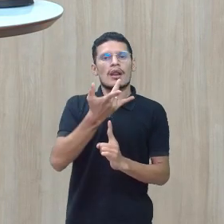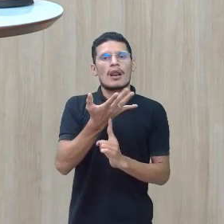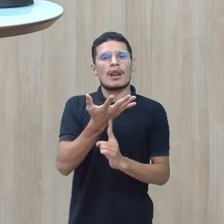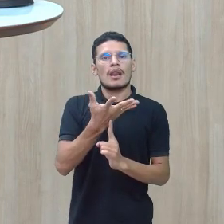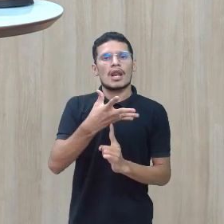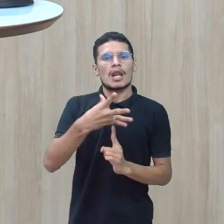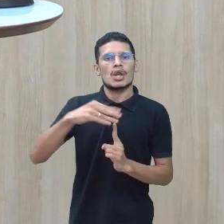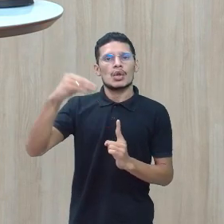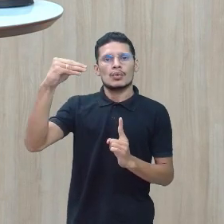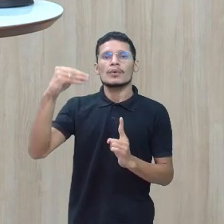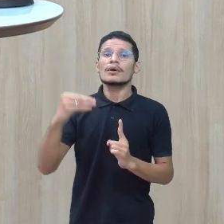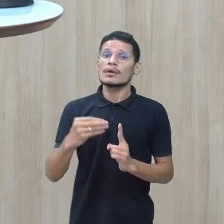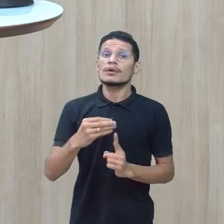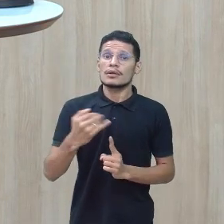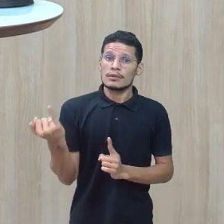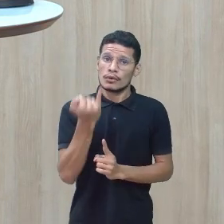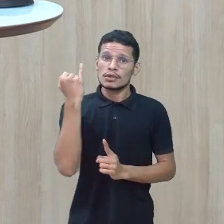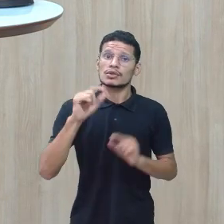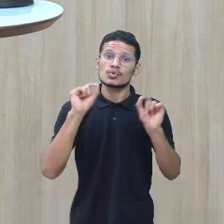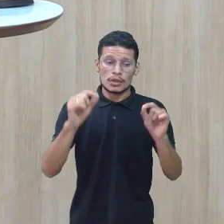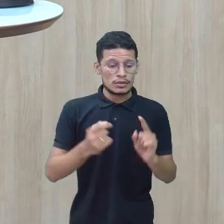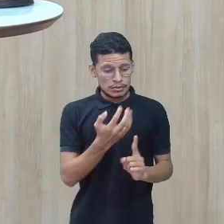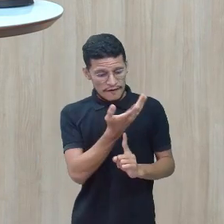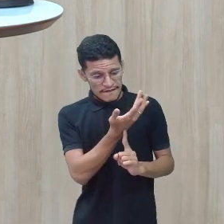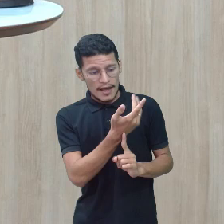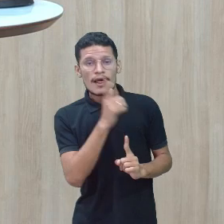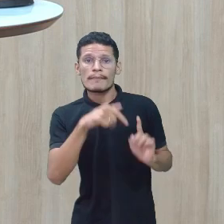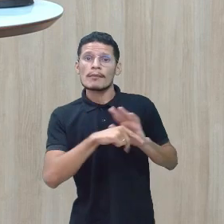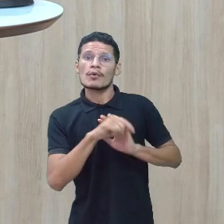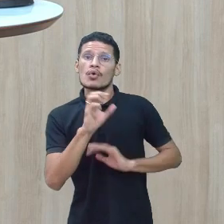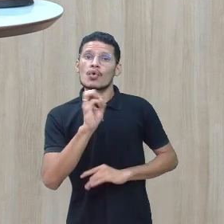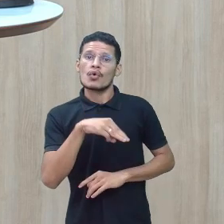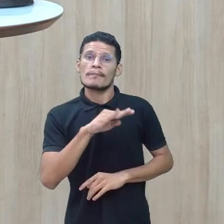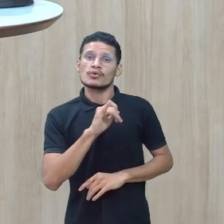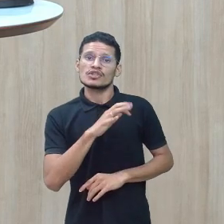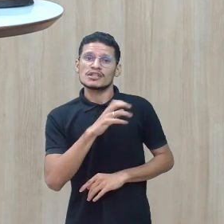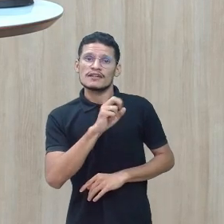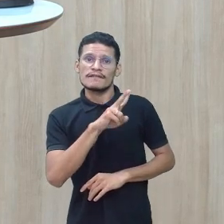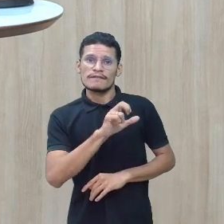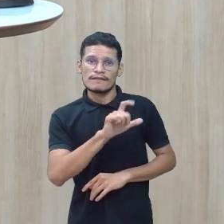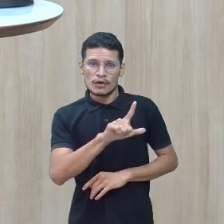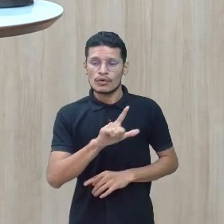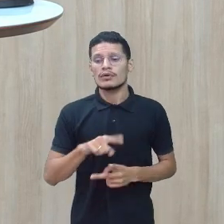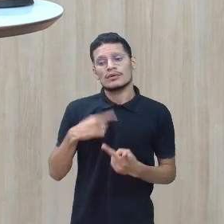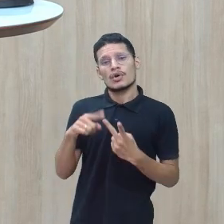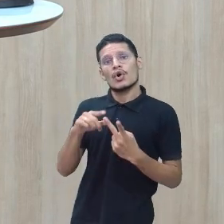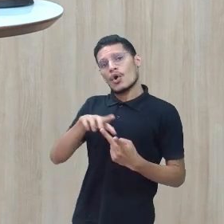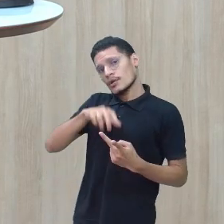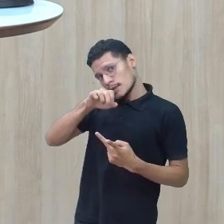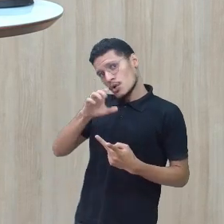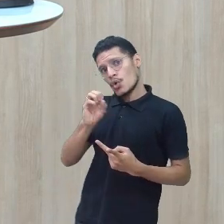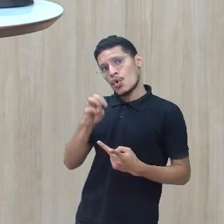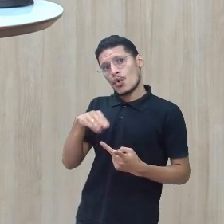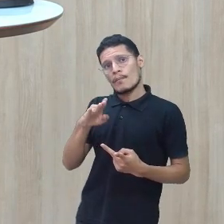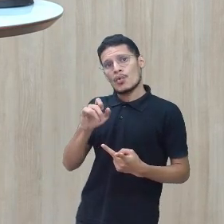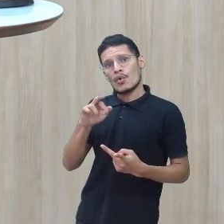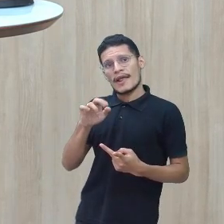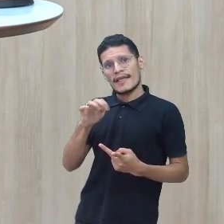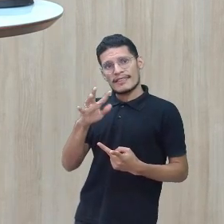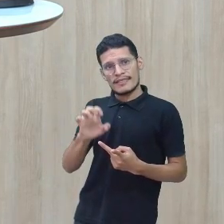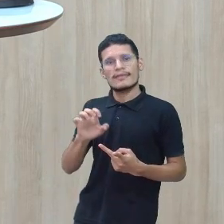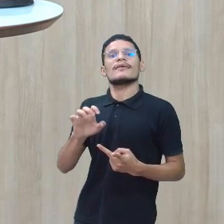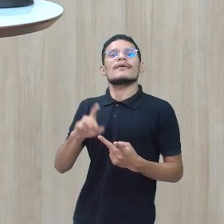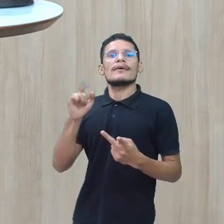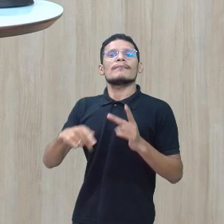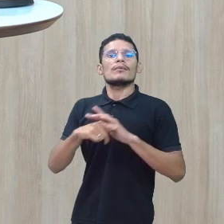é importante que tenha. A vela é o combustível e o oxigênio o comburente, para que ocorra a combustão, ou seja, a